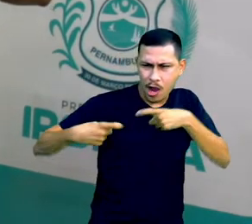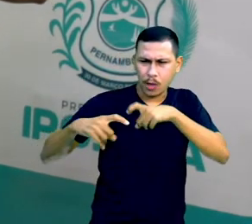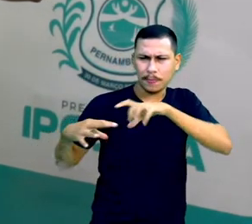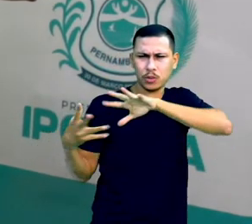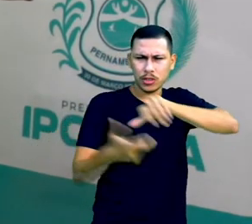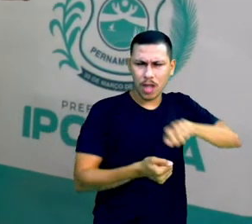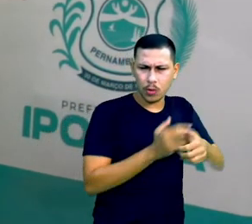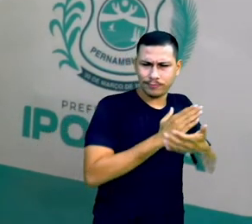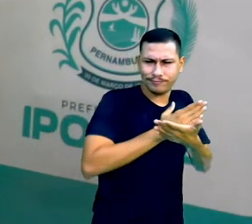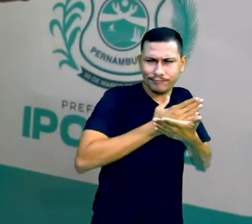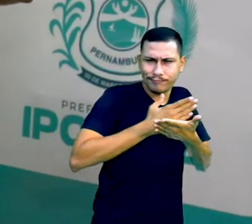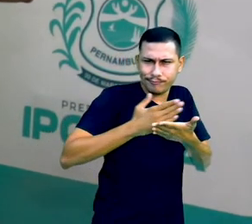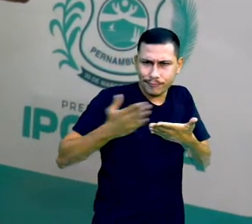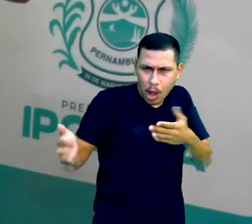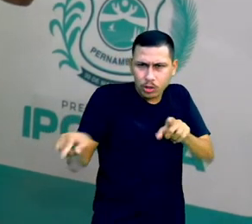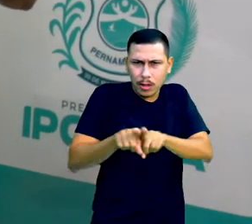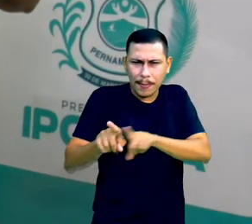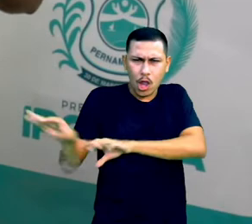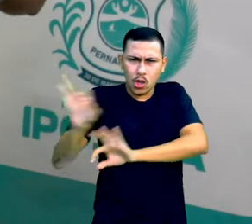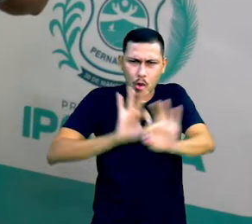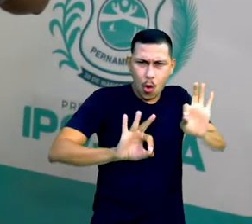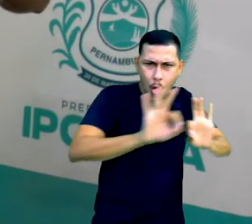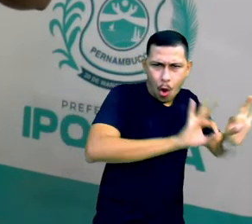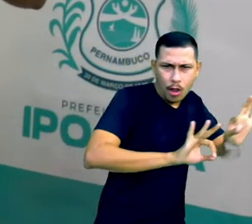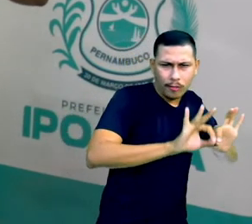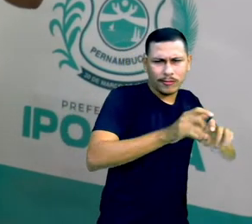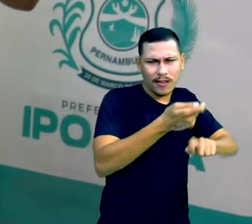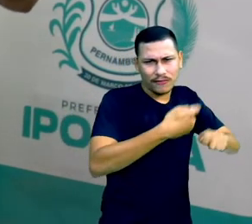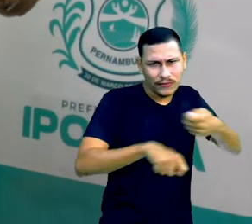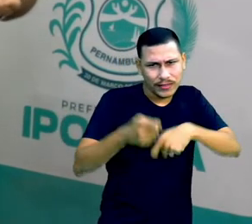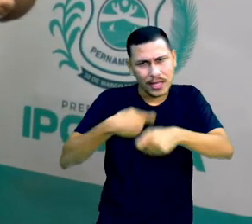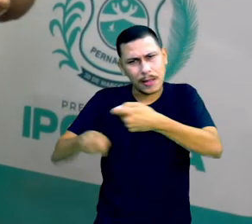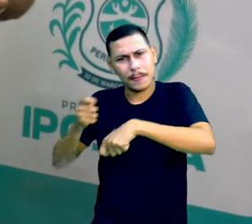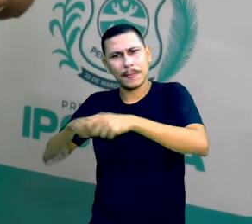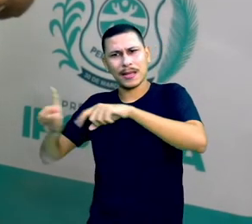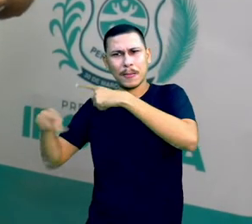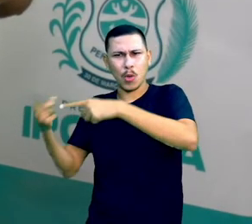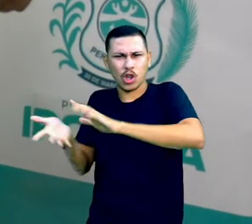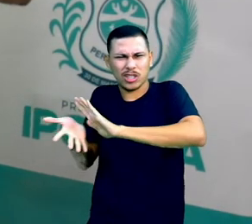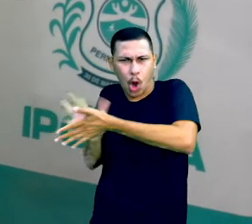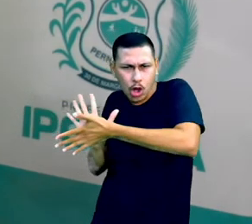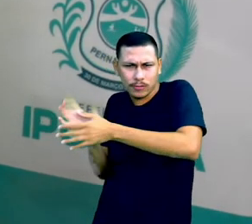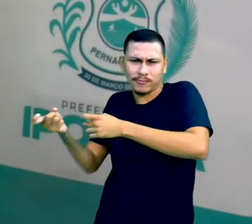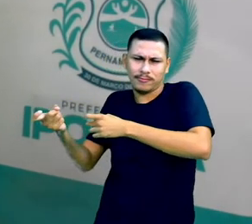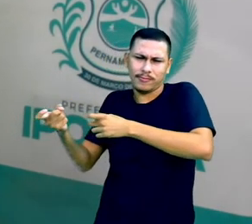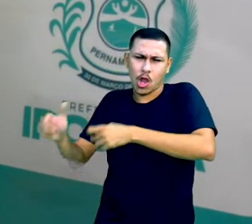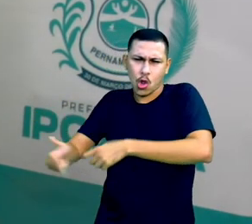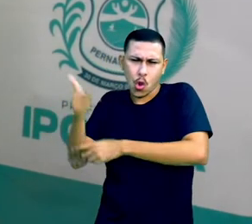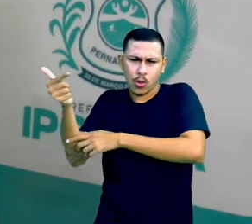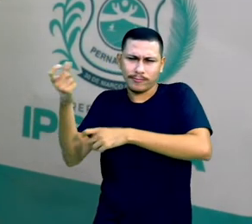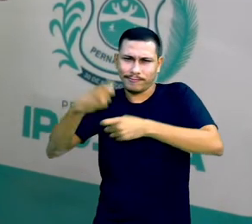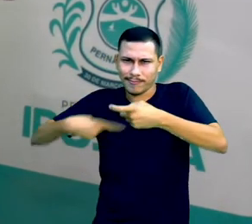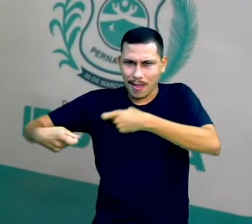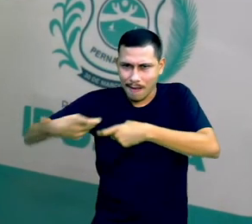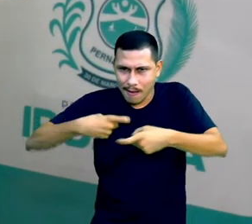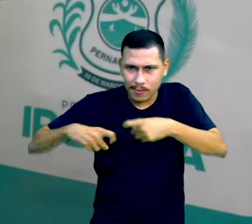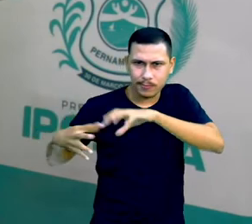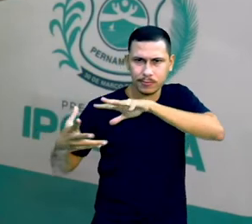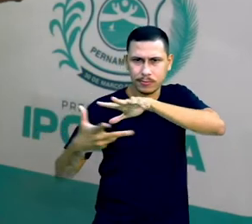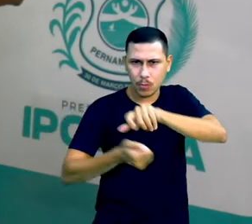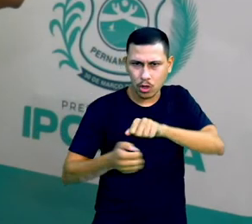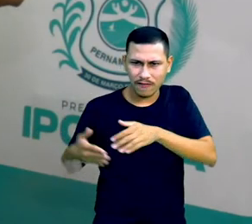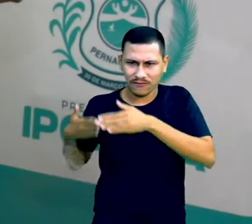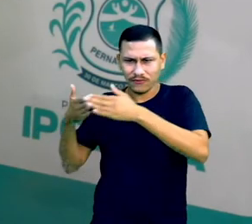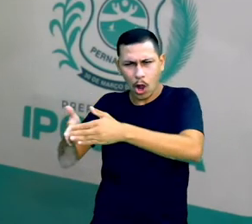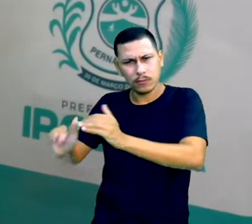começou a se reorganizar depois da destruição da Segunda Guerra, ele se voltou para